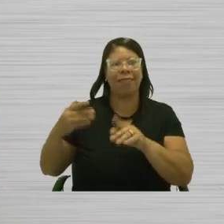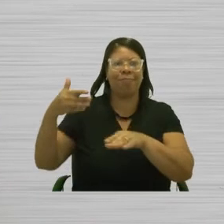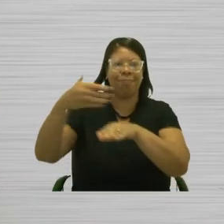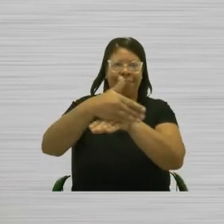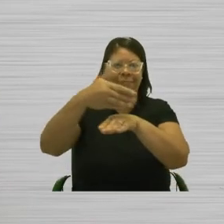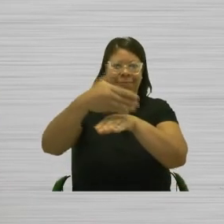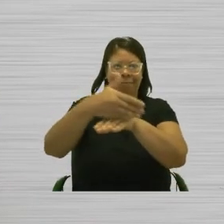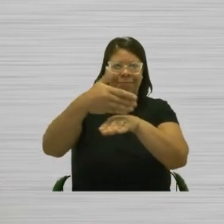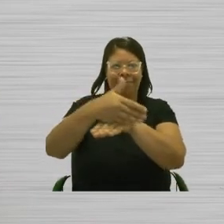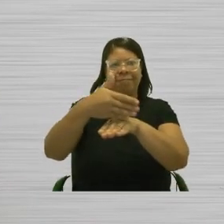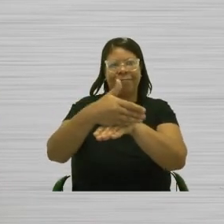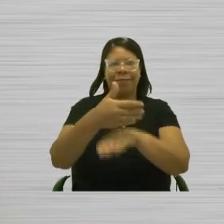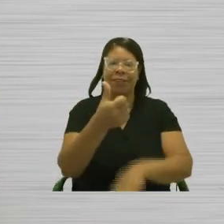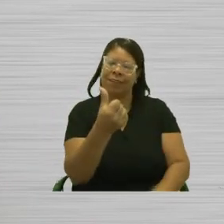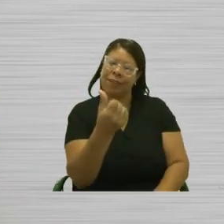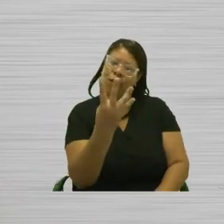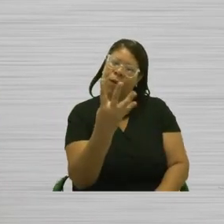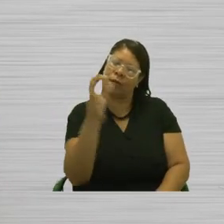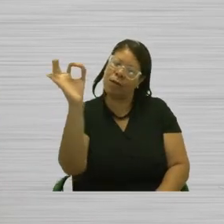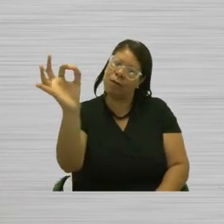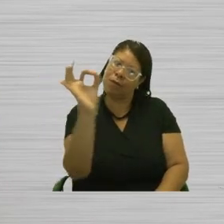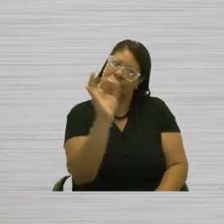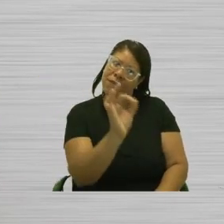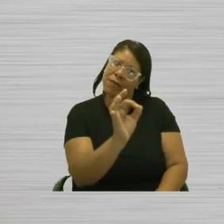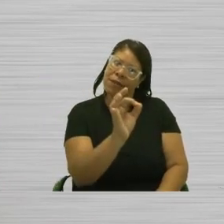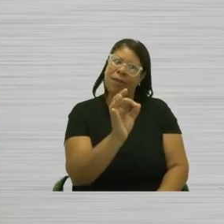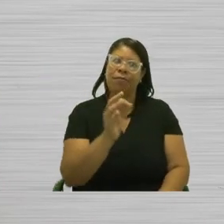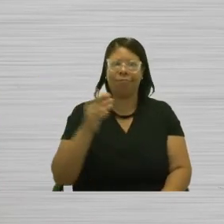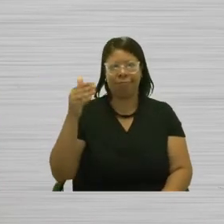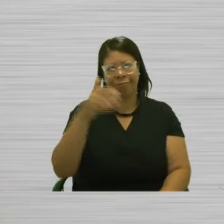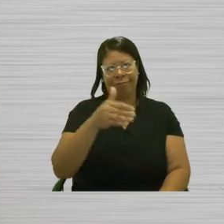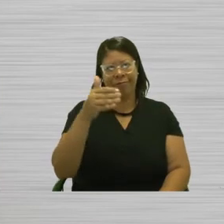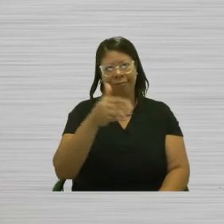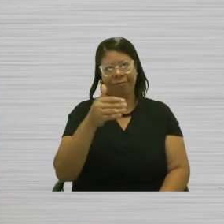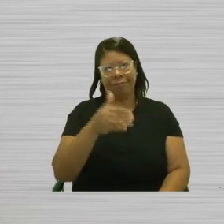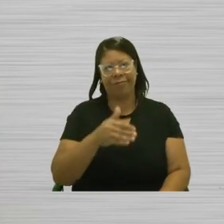64% da população, até mais. No atendimento